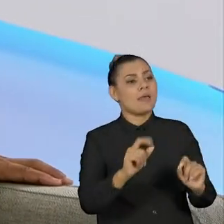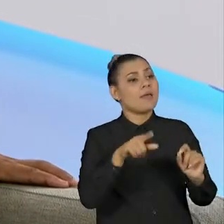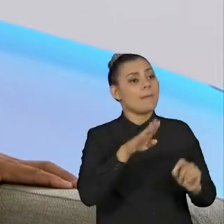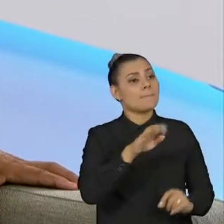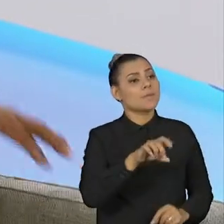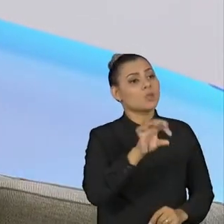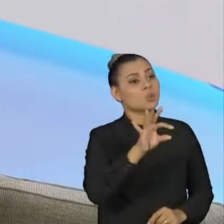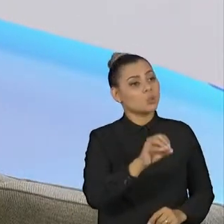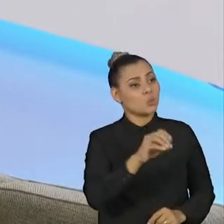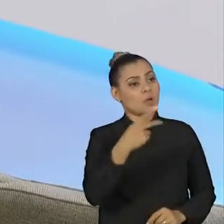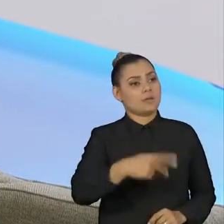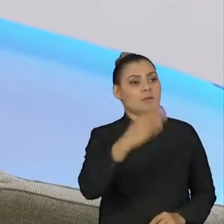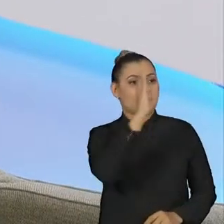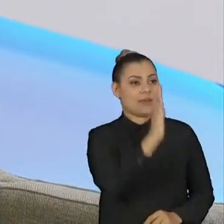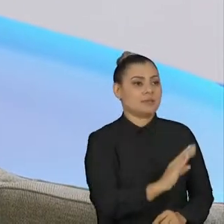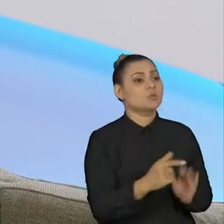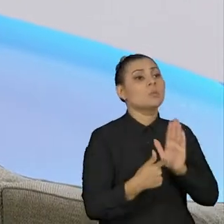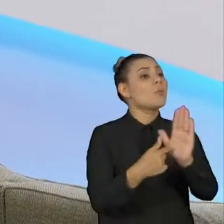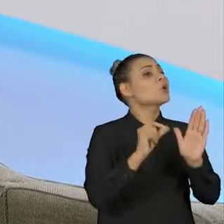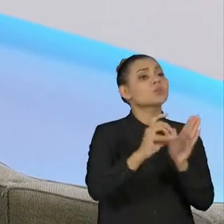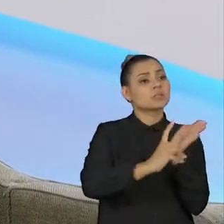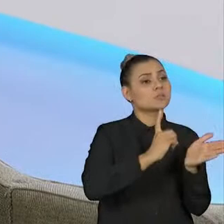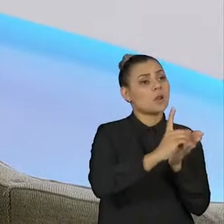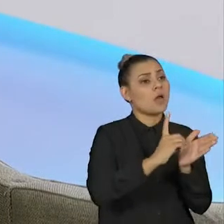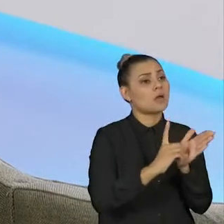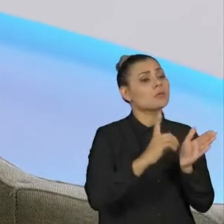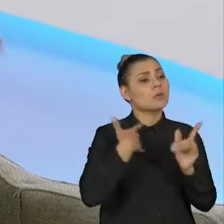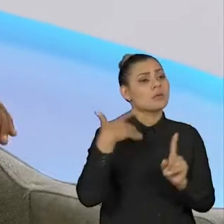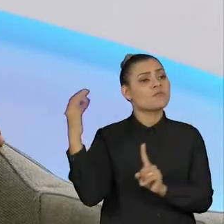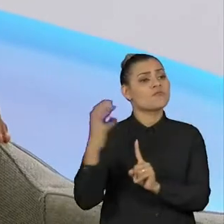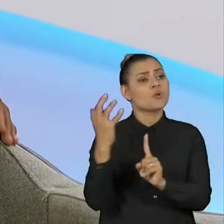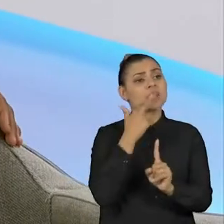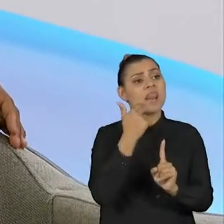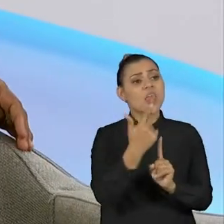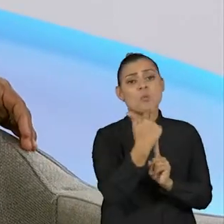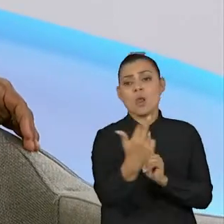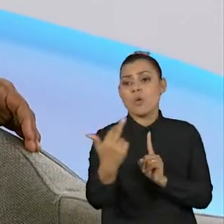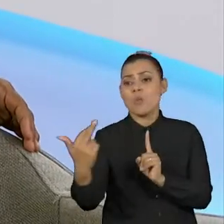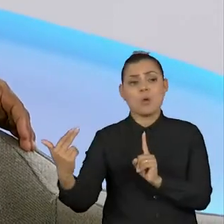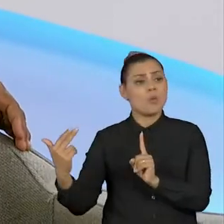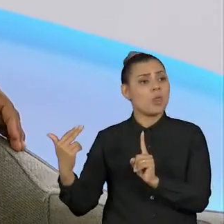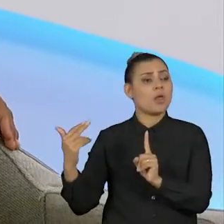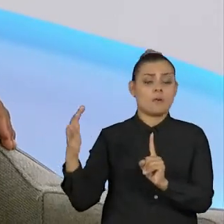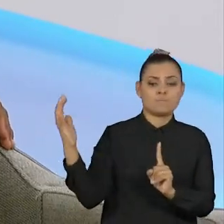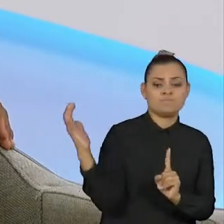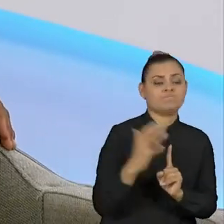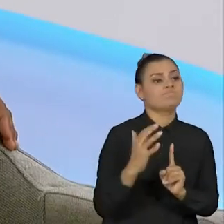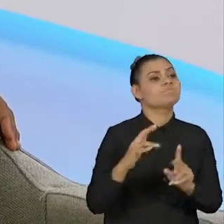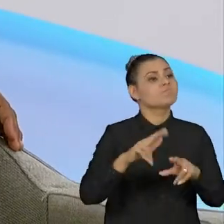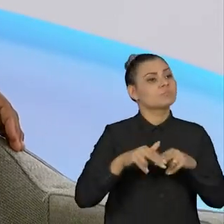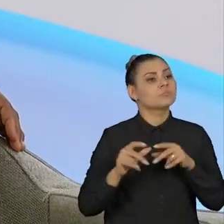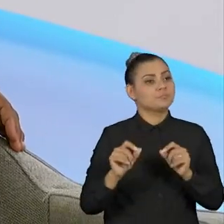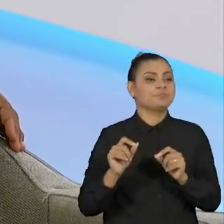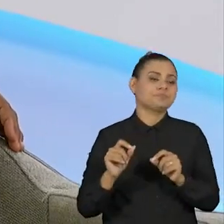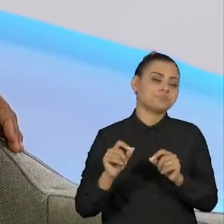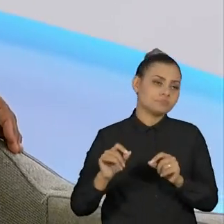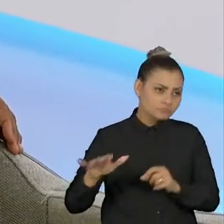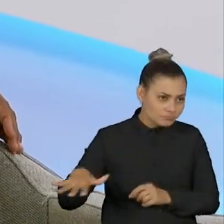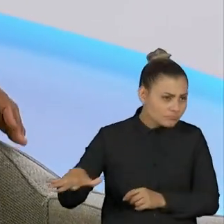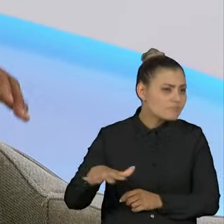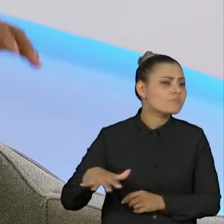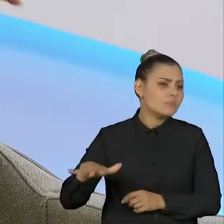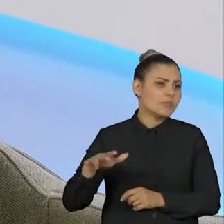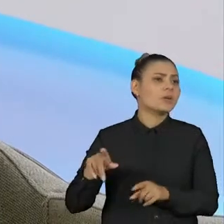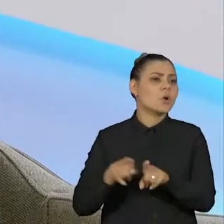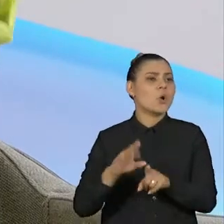Bantu do Brasil, mostrando a influência das línguas originárias do universo